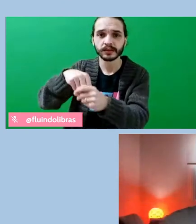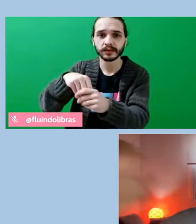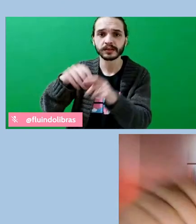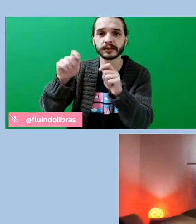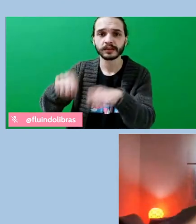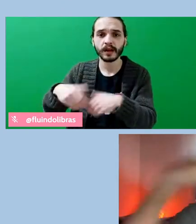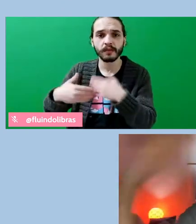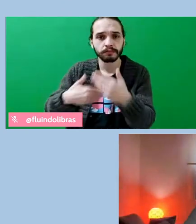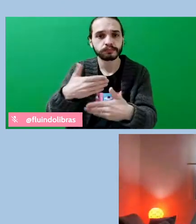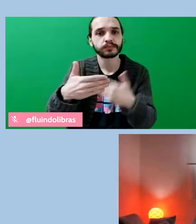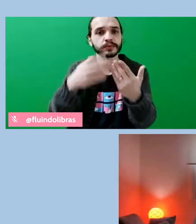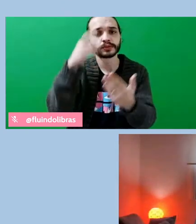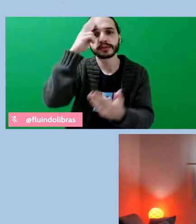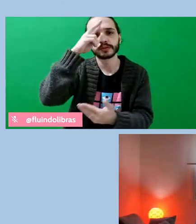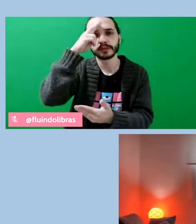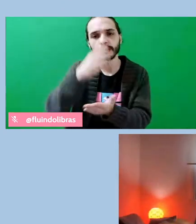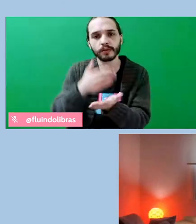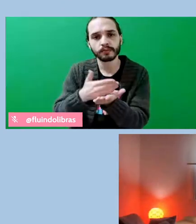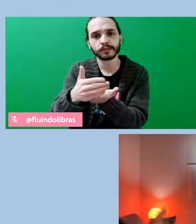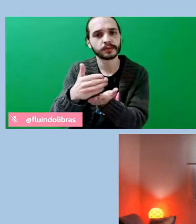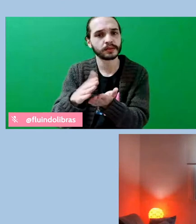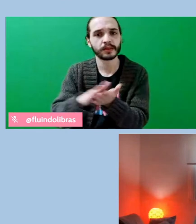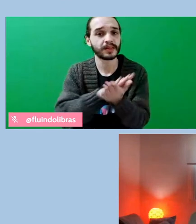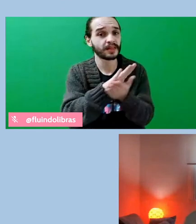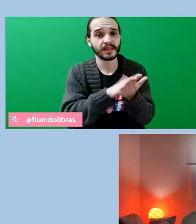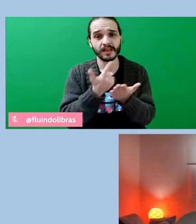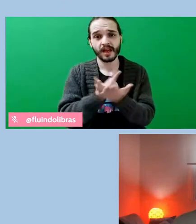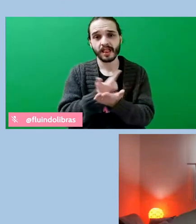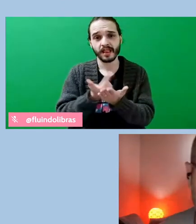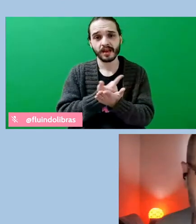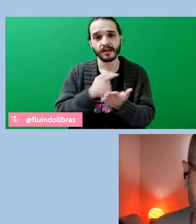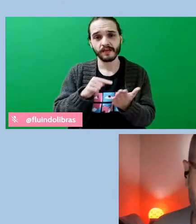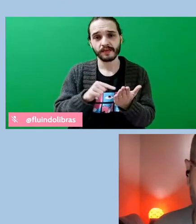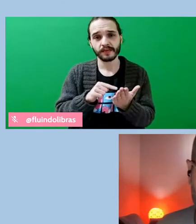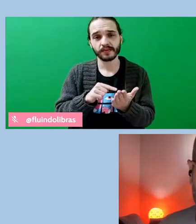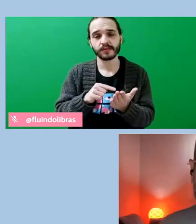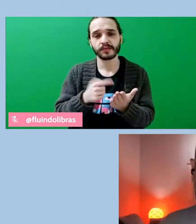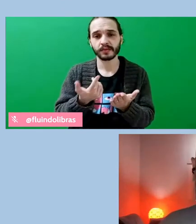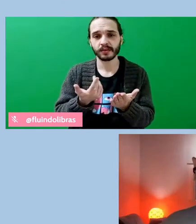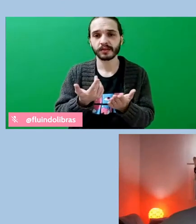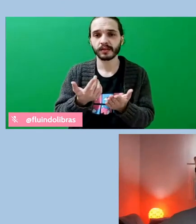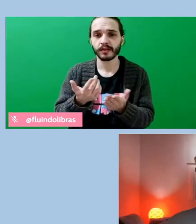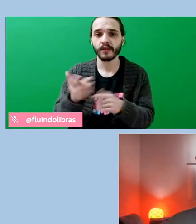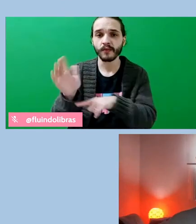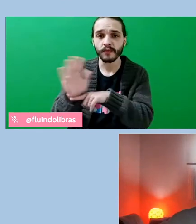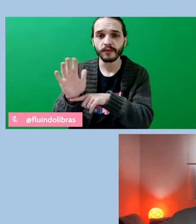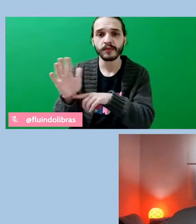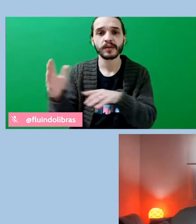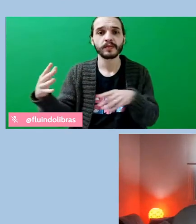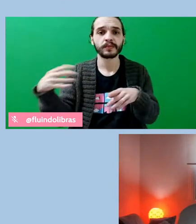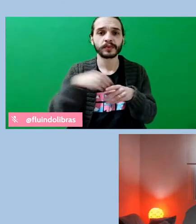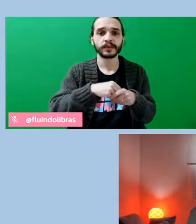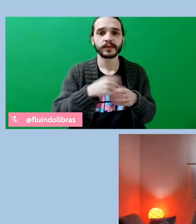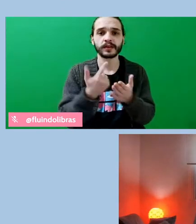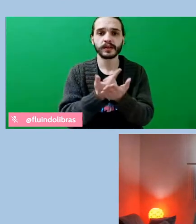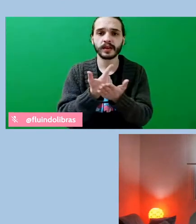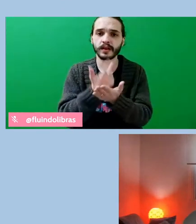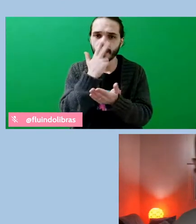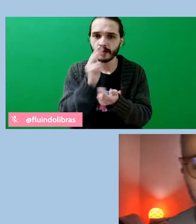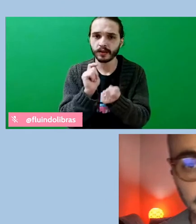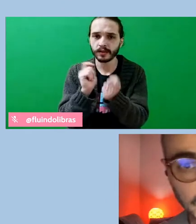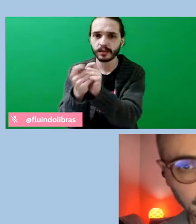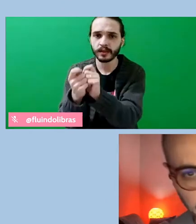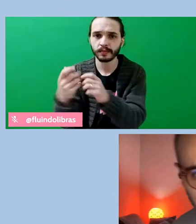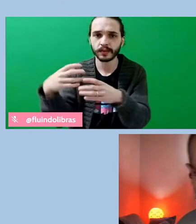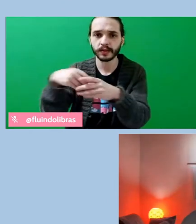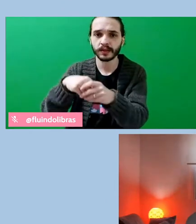jornada que não está no livro, né? Então o filme contém o livro de uma certa maneira, né? As adaptações eu acho que contêm os